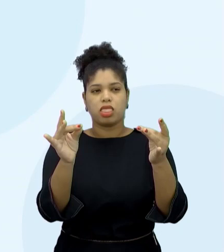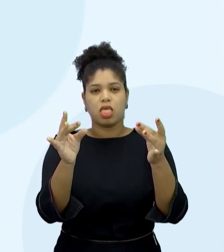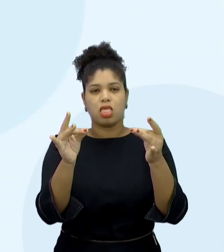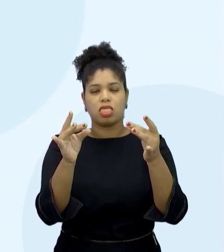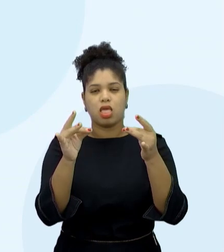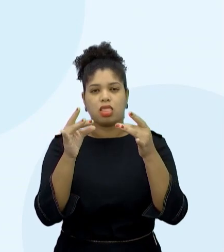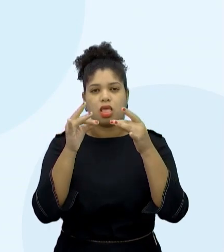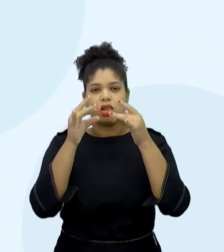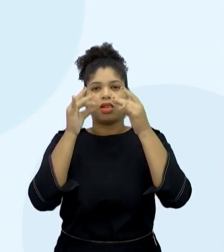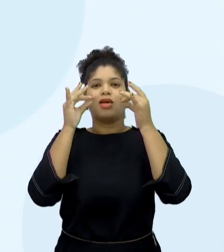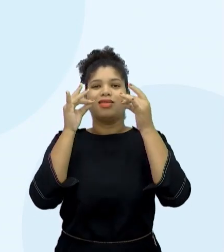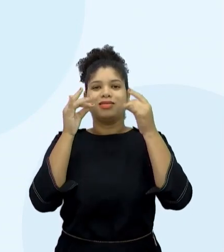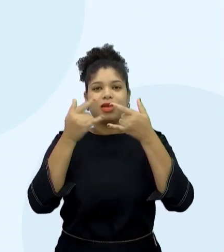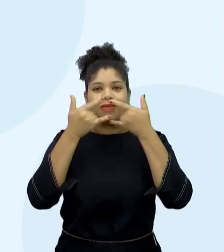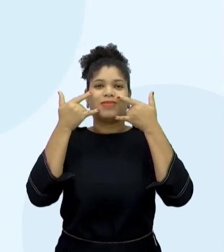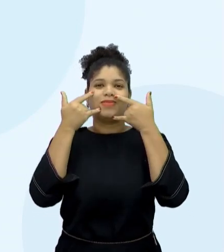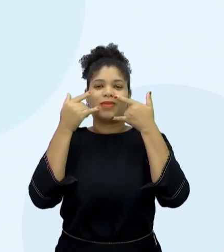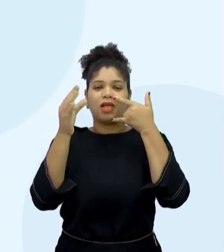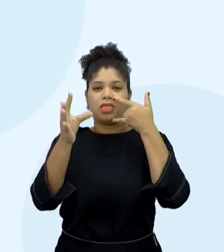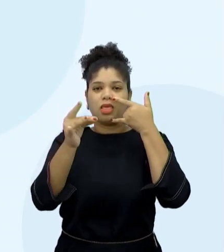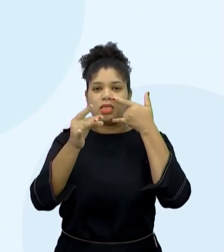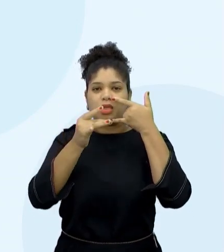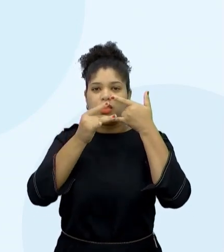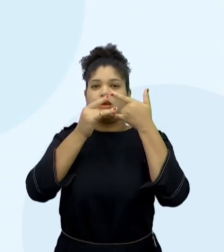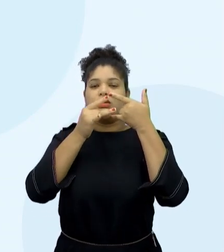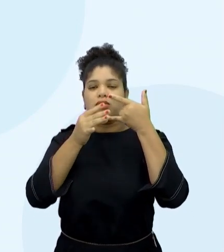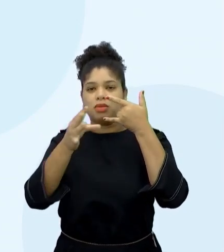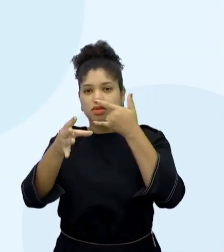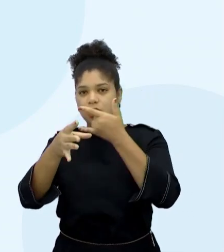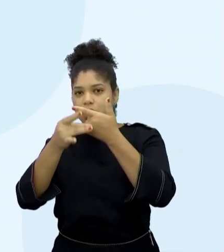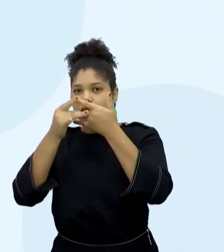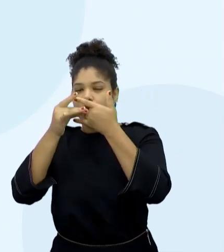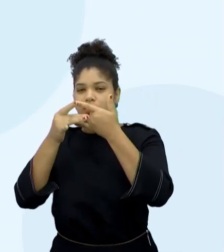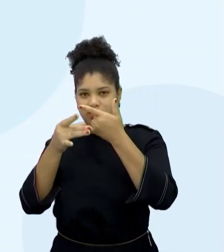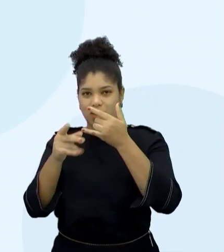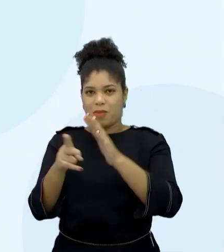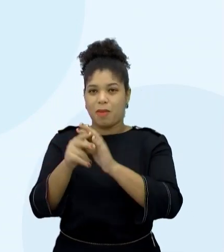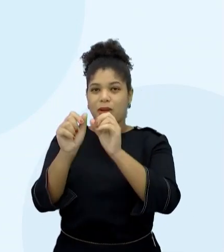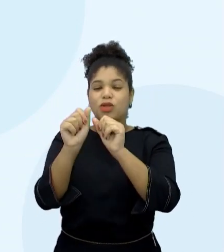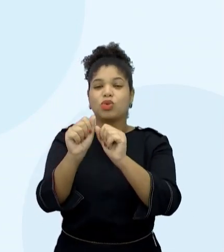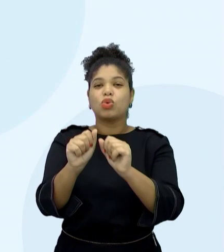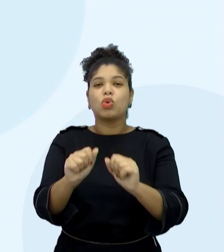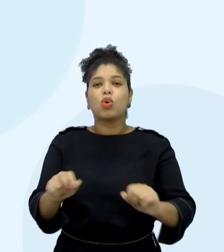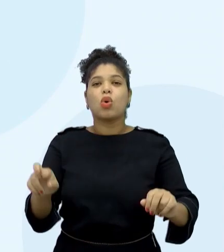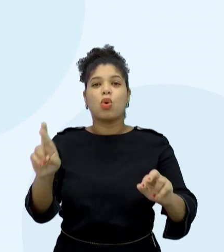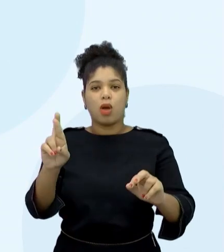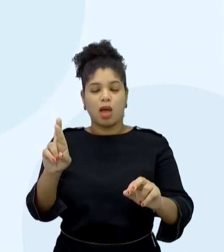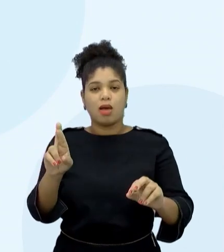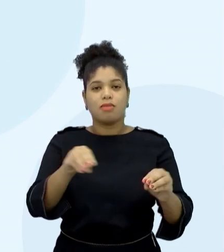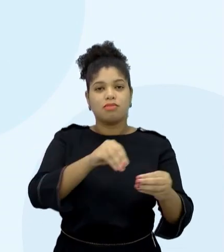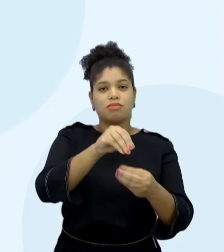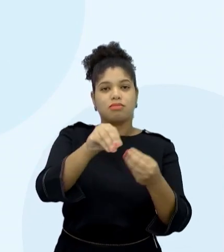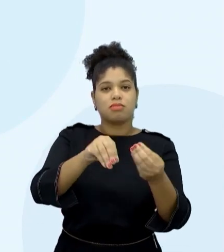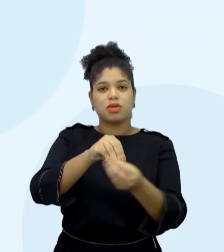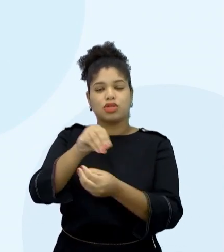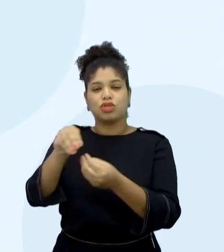uma fase, digamos aí, gasosa, mas numa mistura